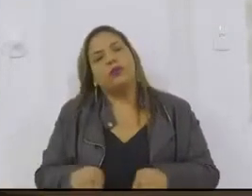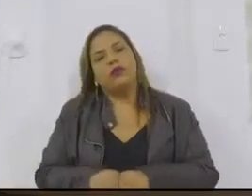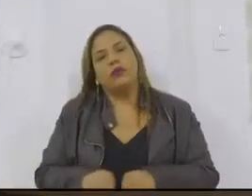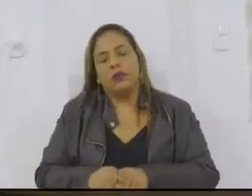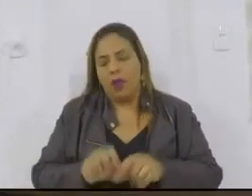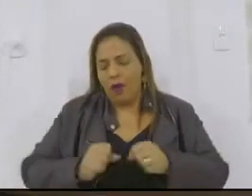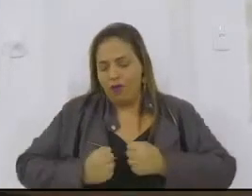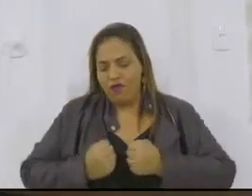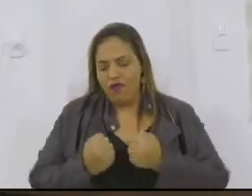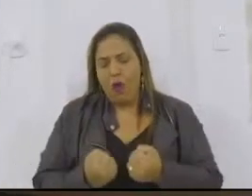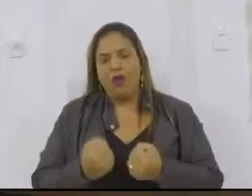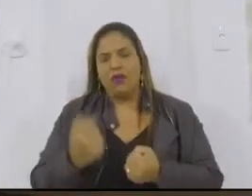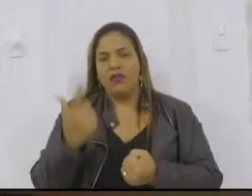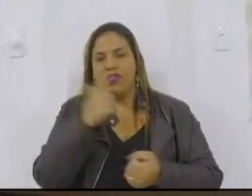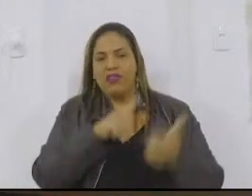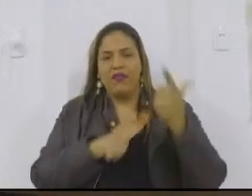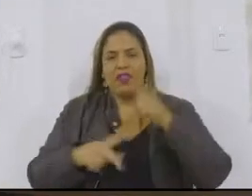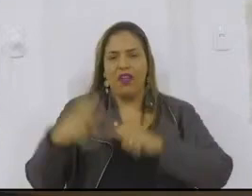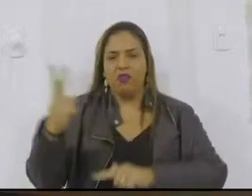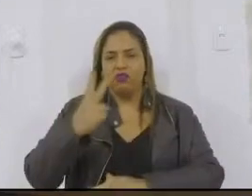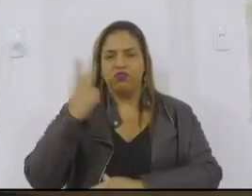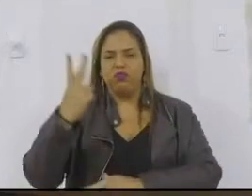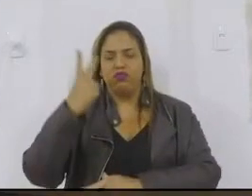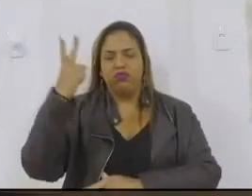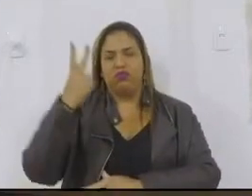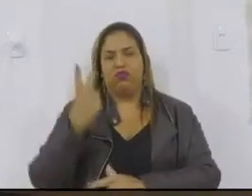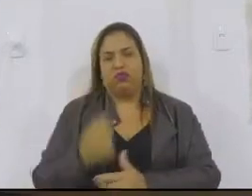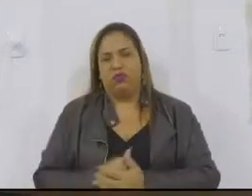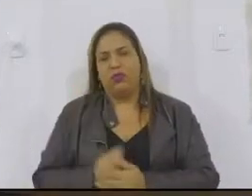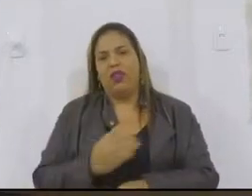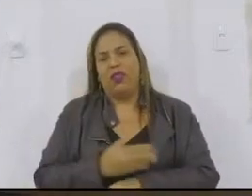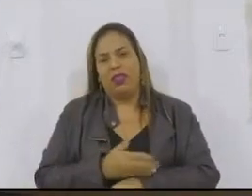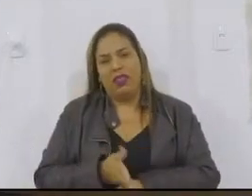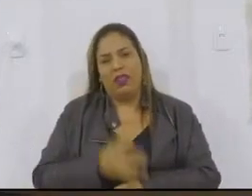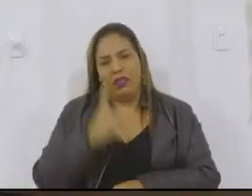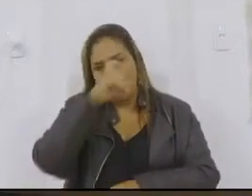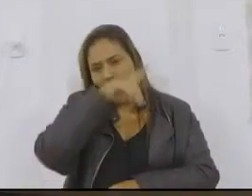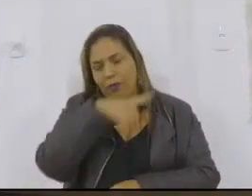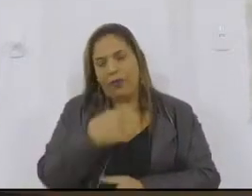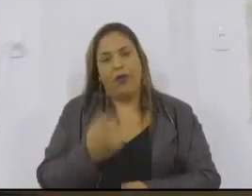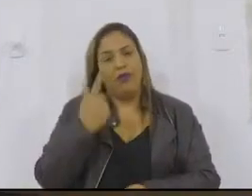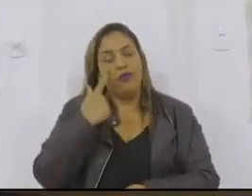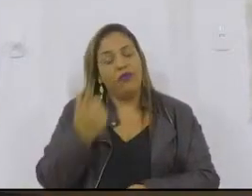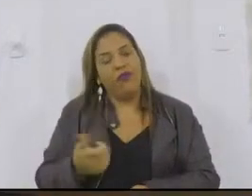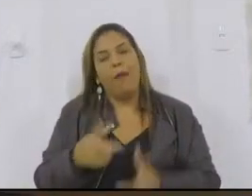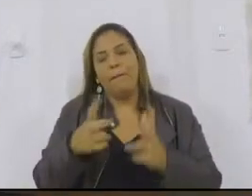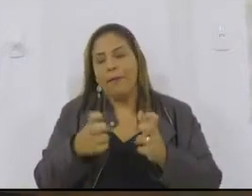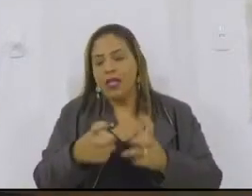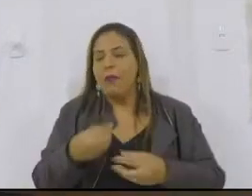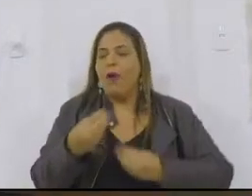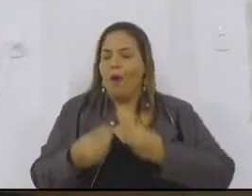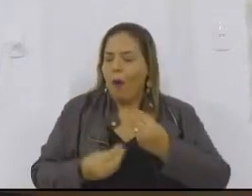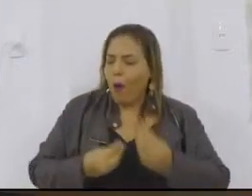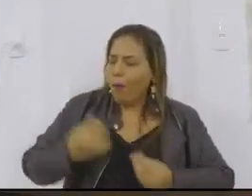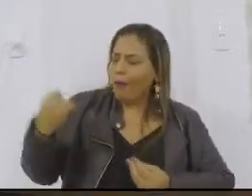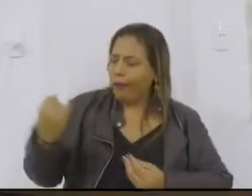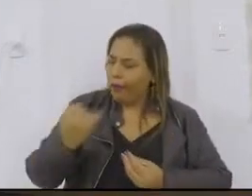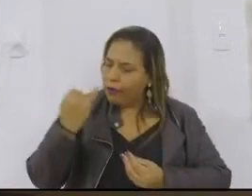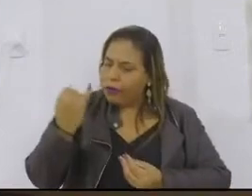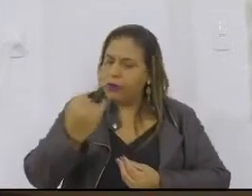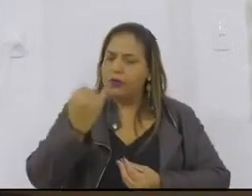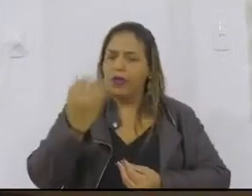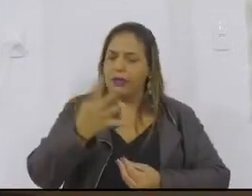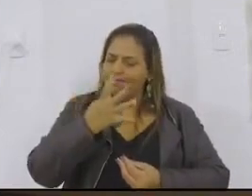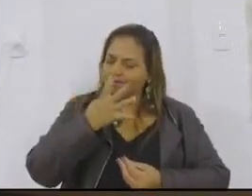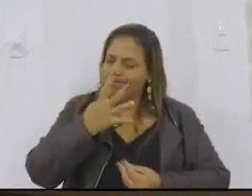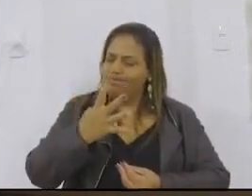força e energia para vencer em tempos tão difíceis. Em reconhecimento a essa conquista, tendo visto a importância dos serviços prestados à